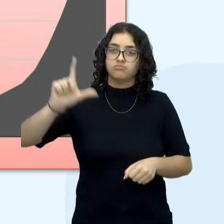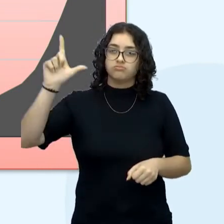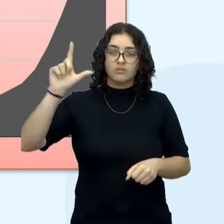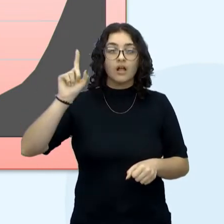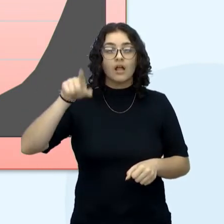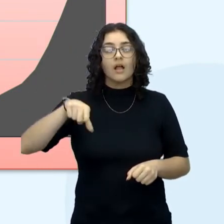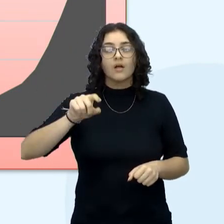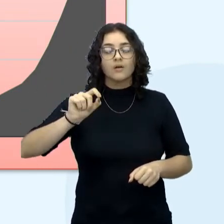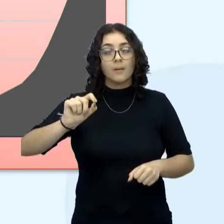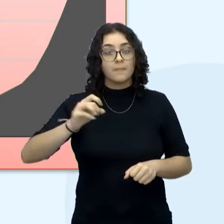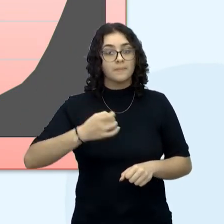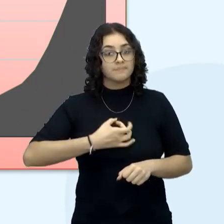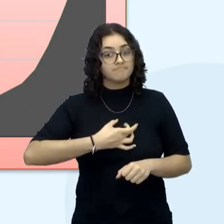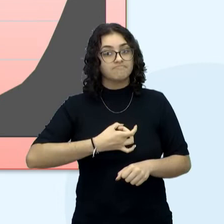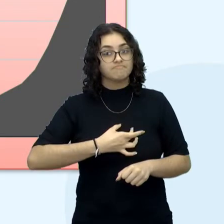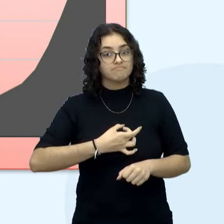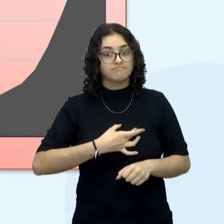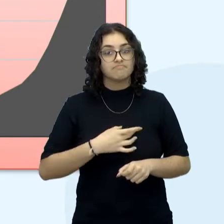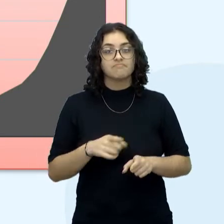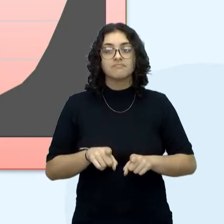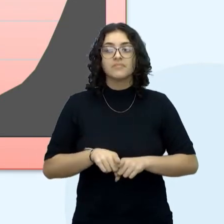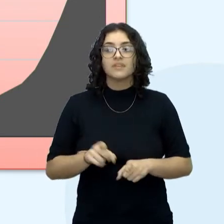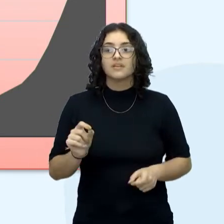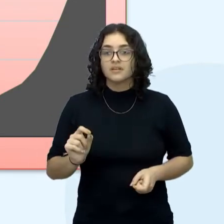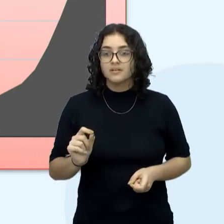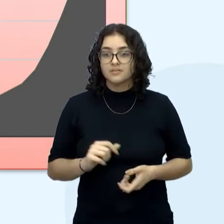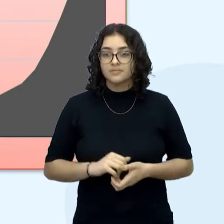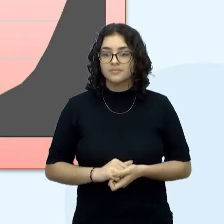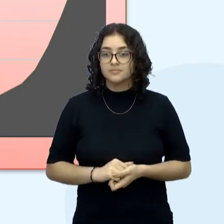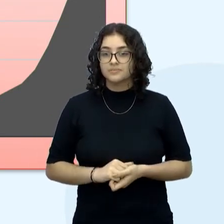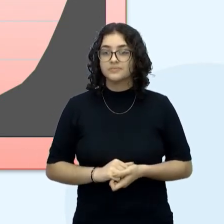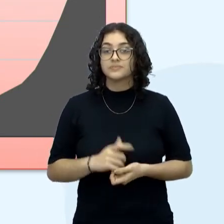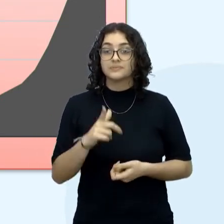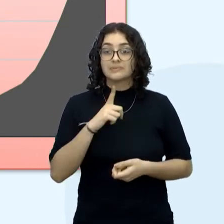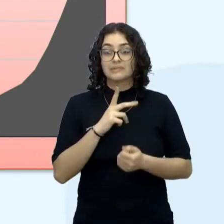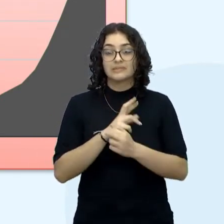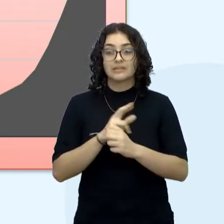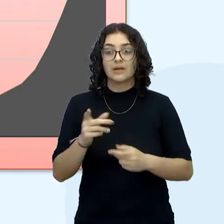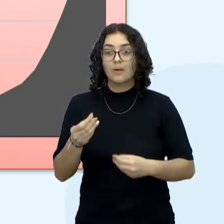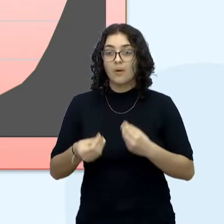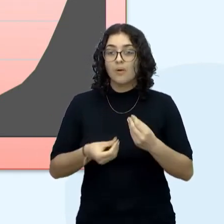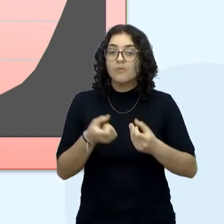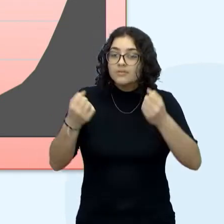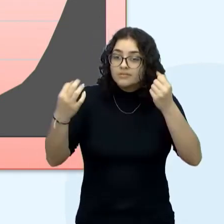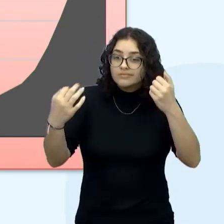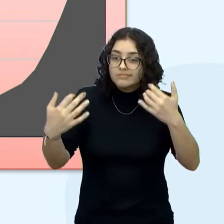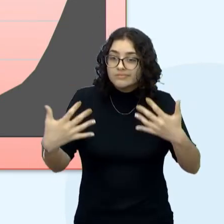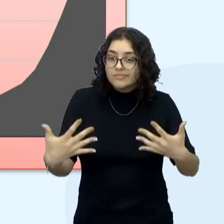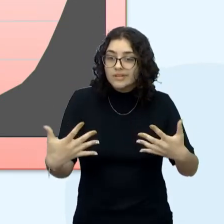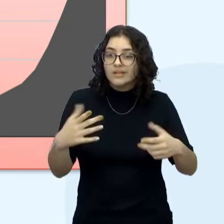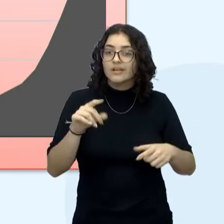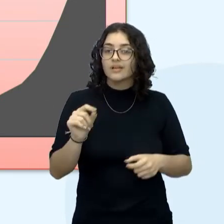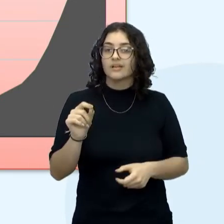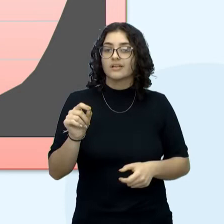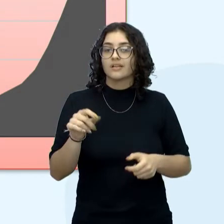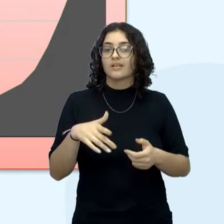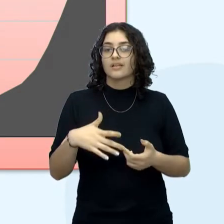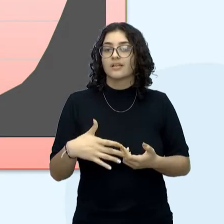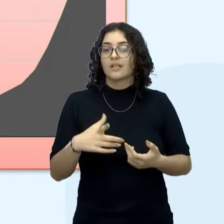é aí que está o medo e é aí que está esse porém, né, de você falar a respeito